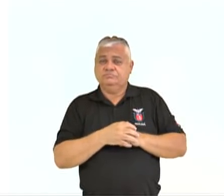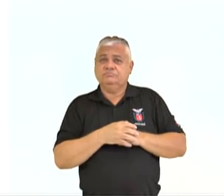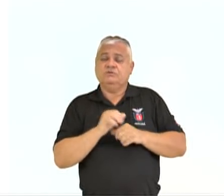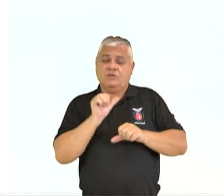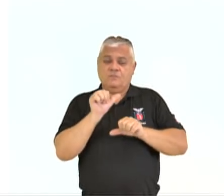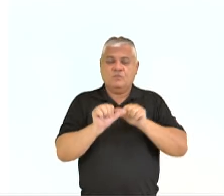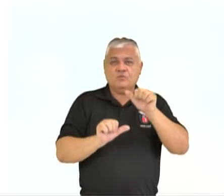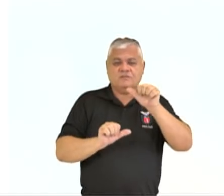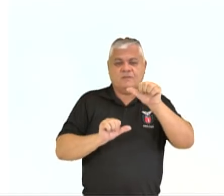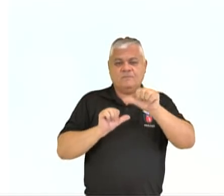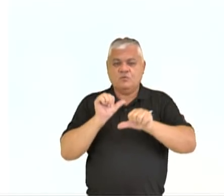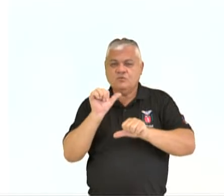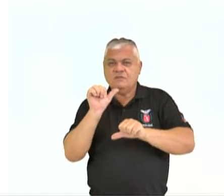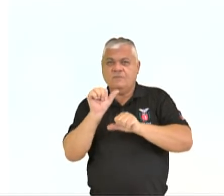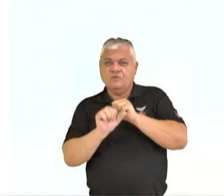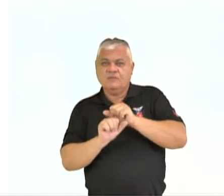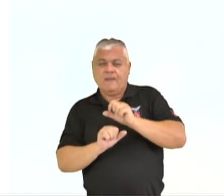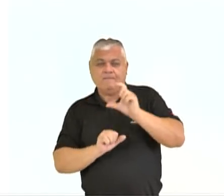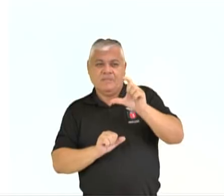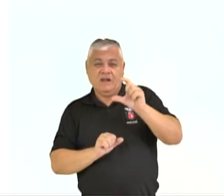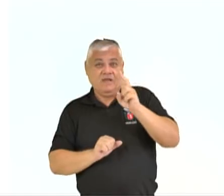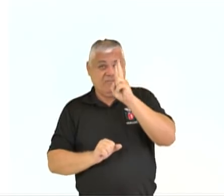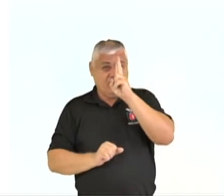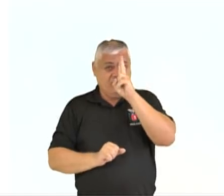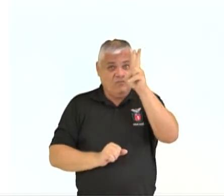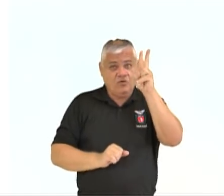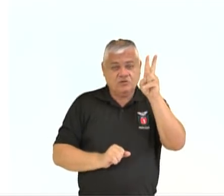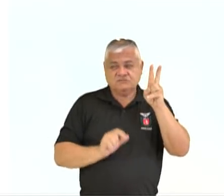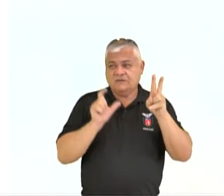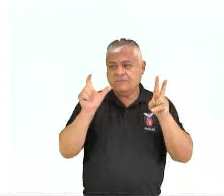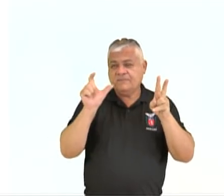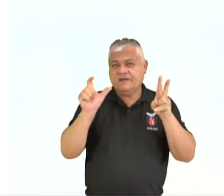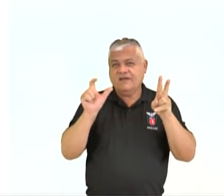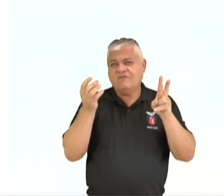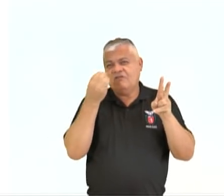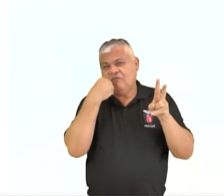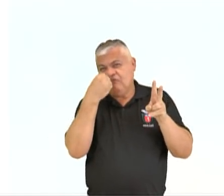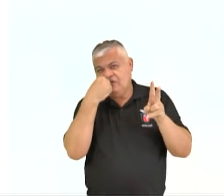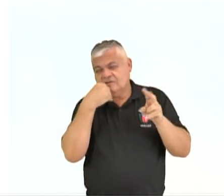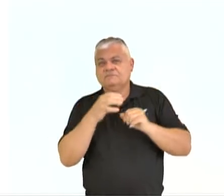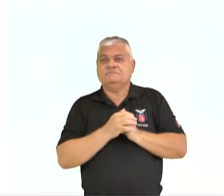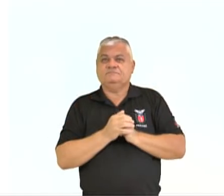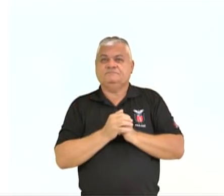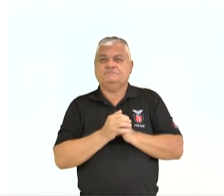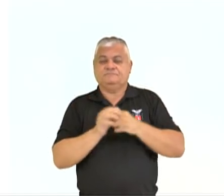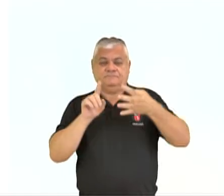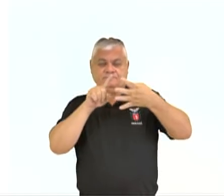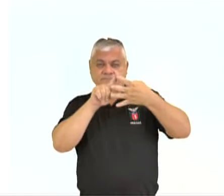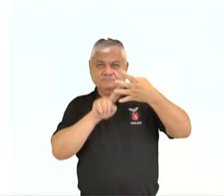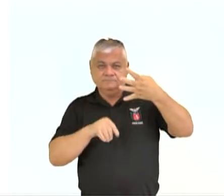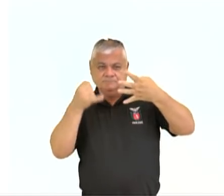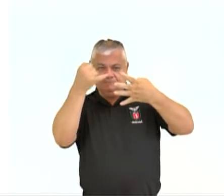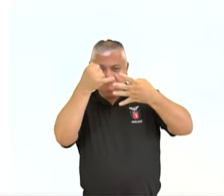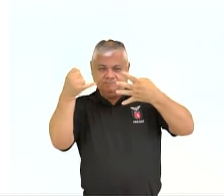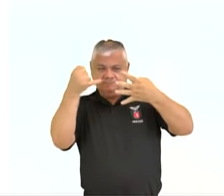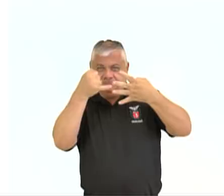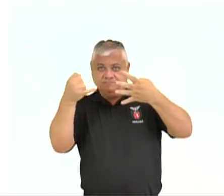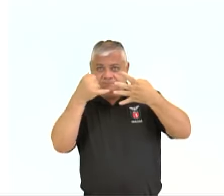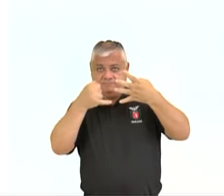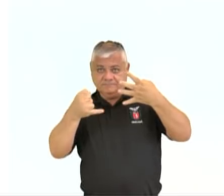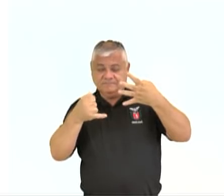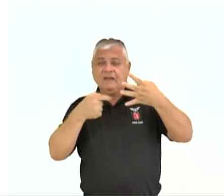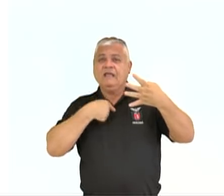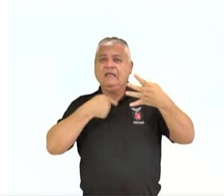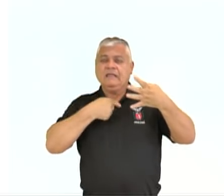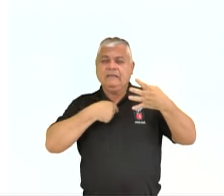alternância de sílabas fortes e sílabas fracas no caso das quadrinhas esse ritmo faz